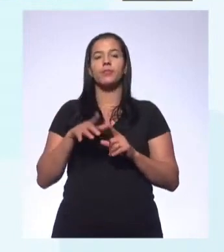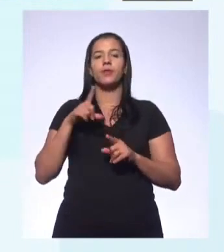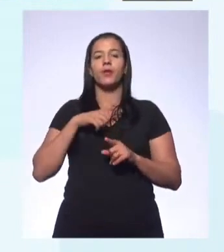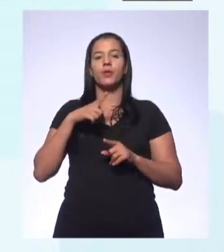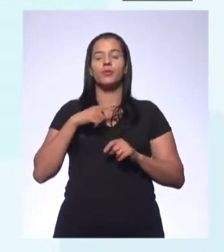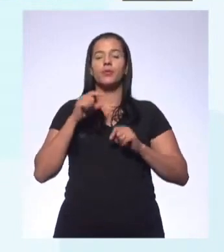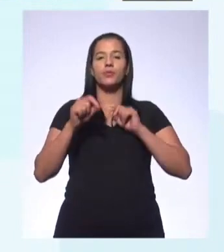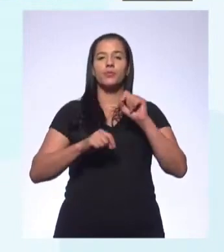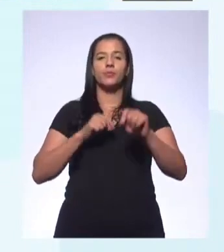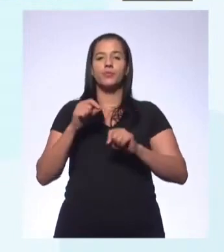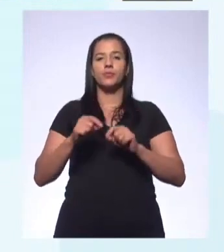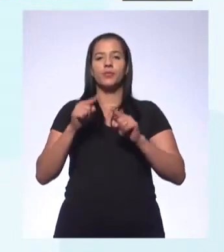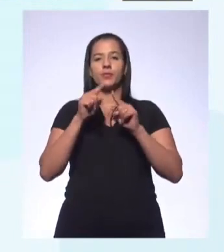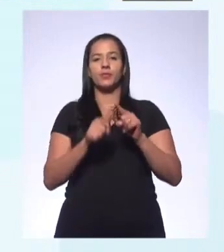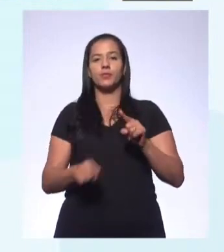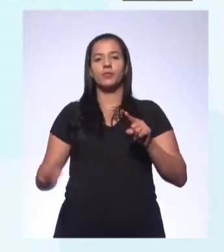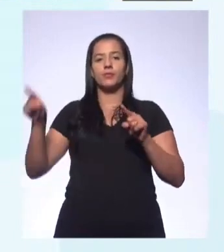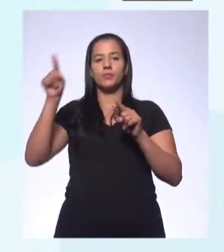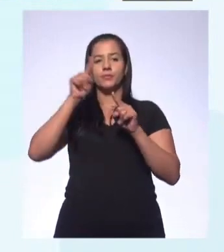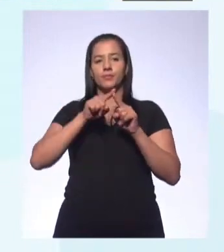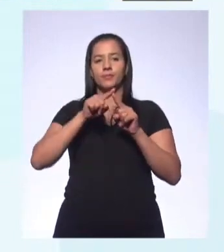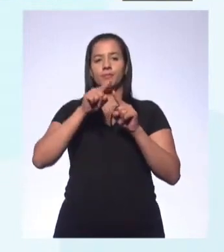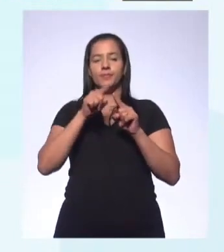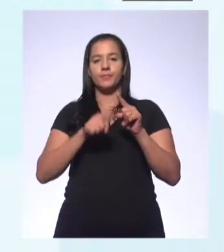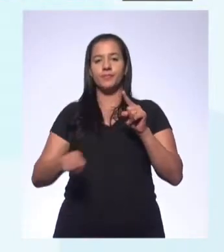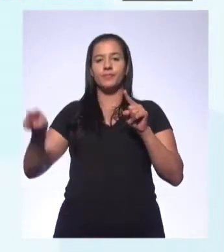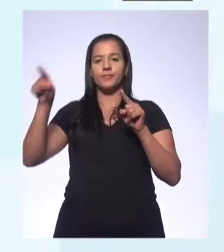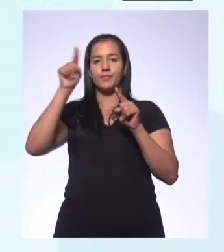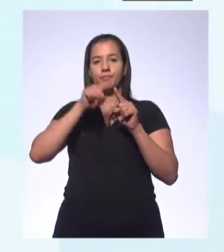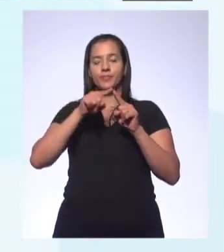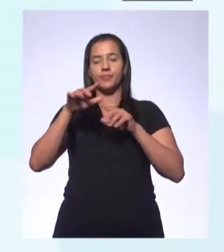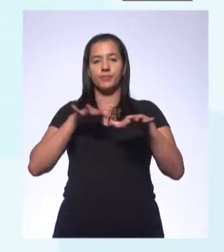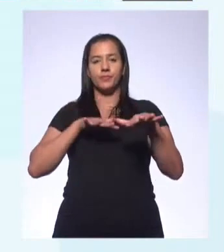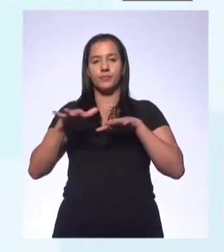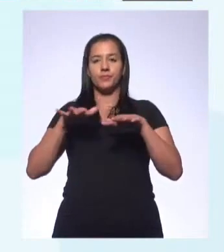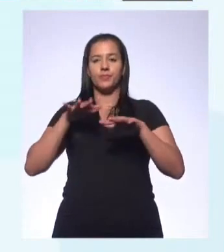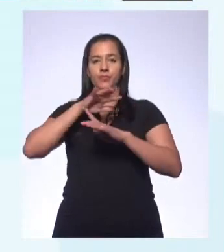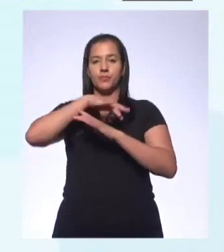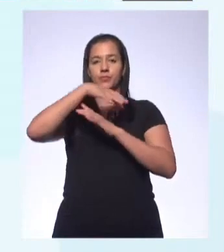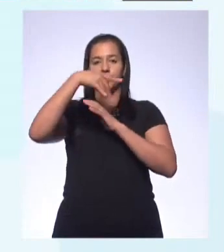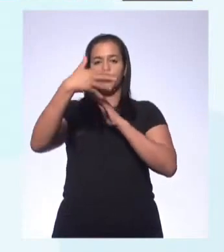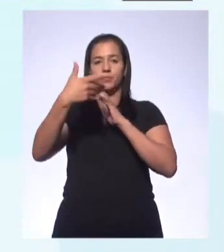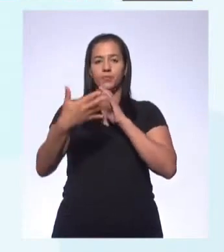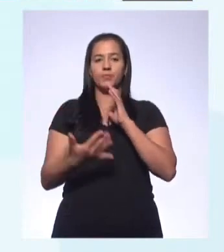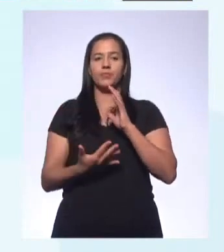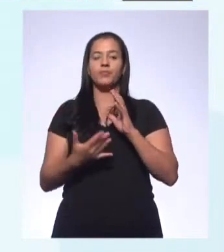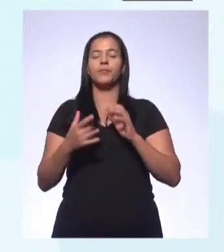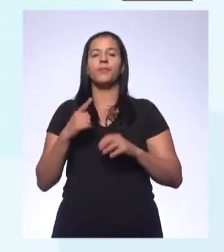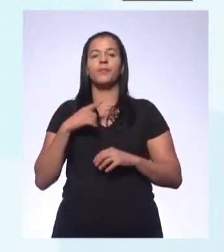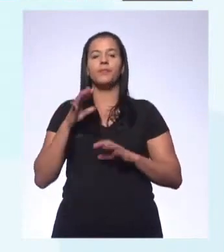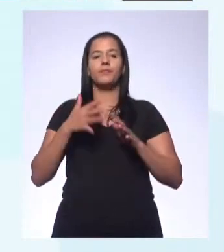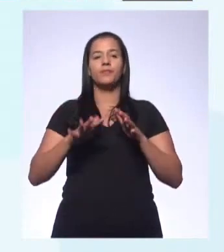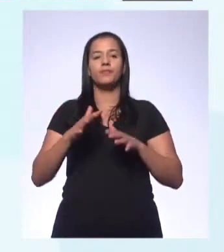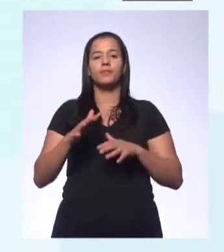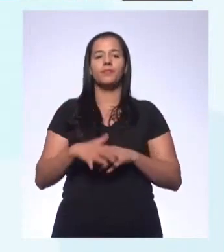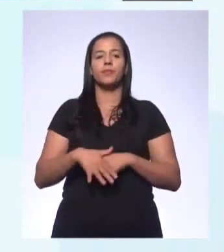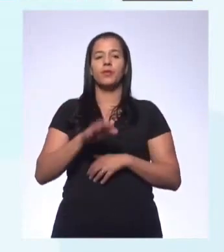aí o círculo dele, o movimento dele na atmosfera. Então, na atmosfera nós temos cerca